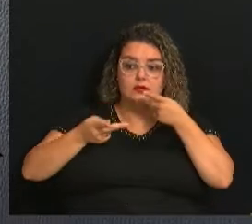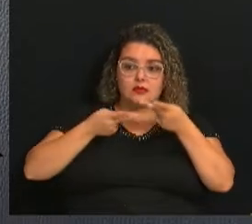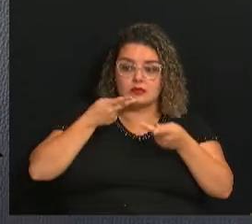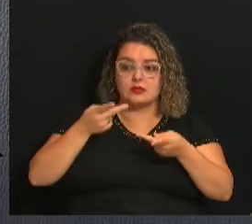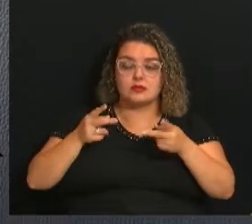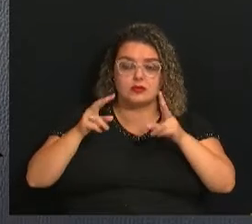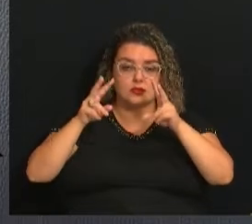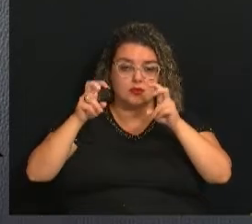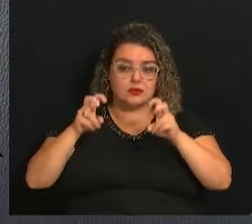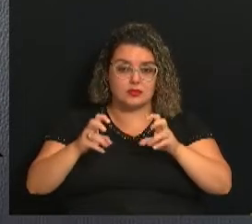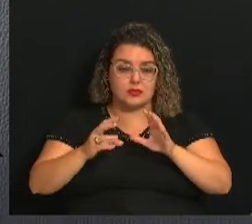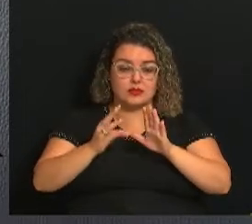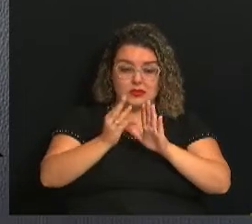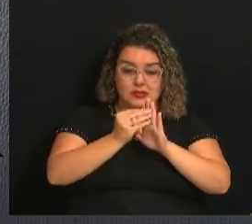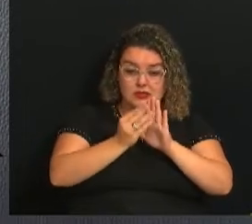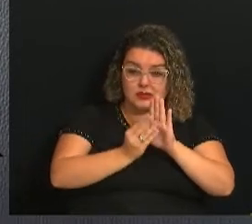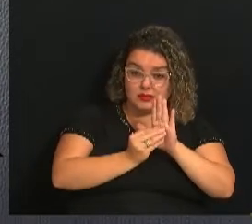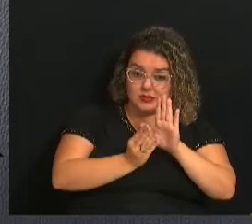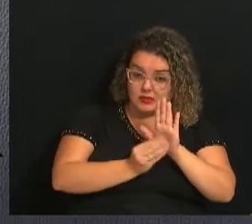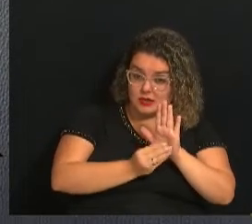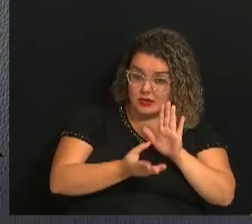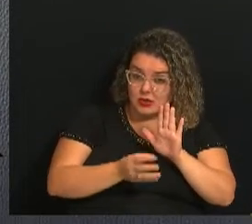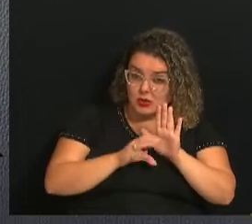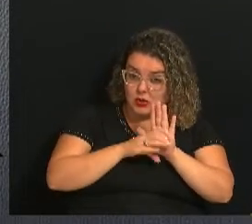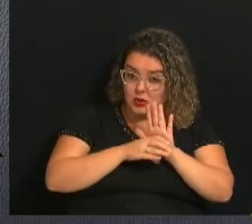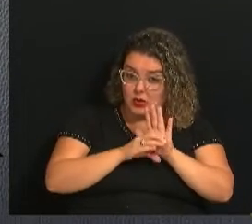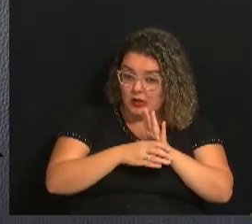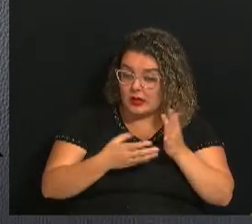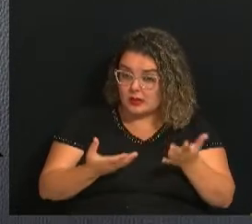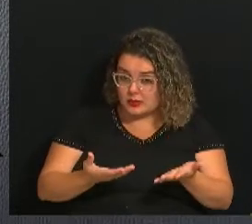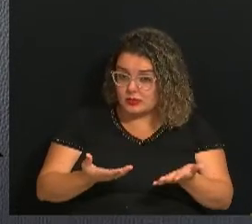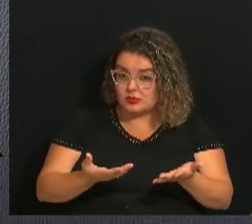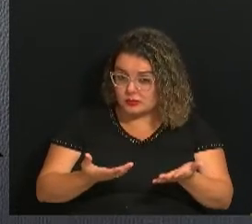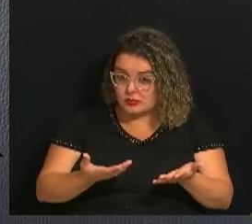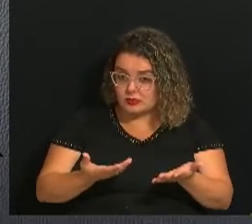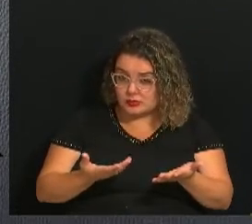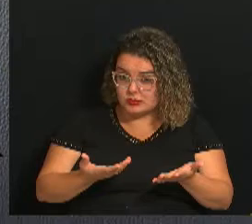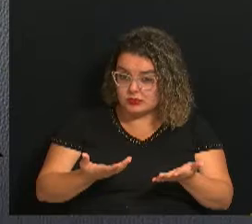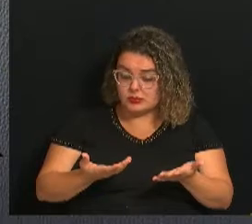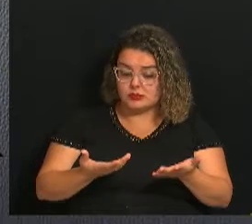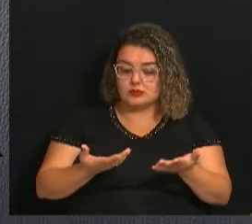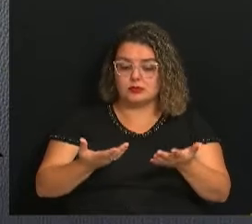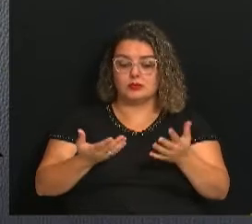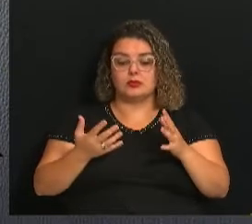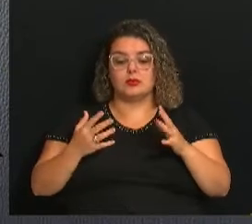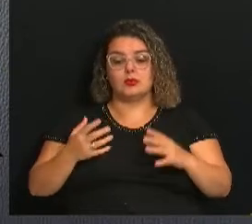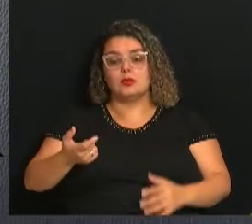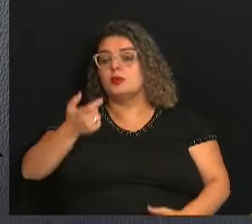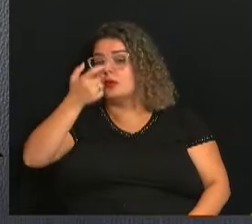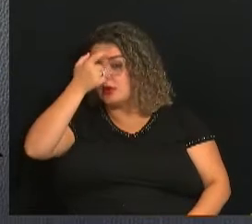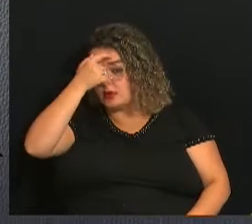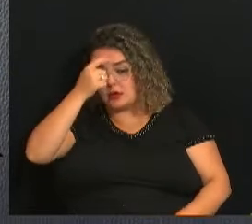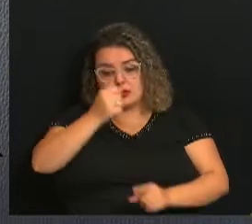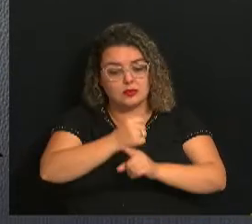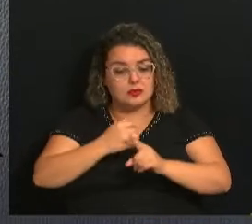conceito, com esse ponto que alcançou aí a consciência social das pessoas que têm